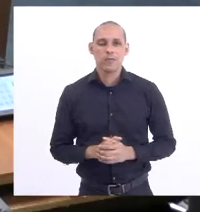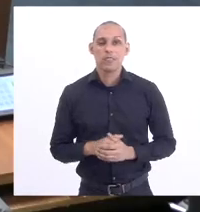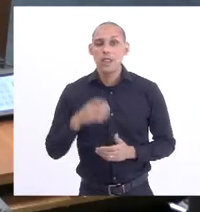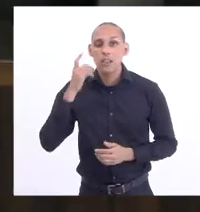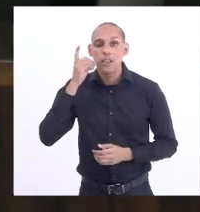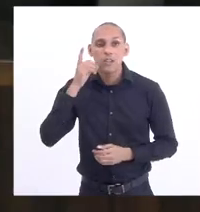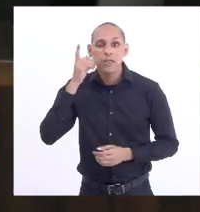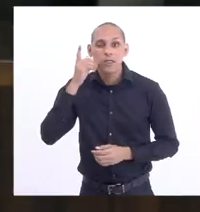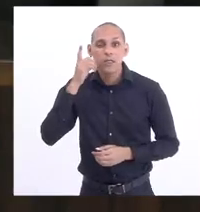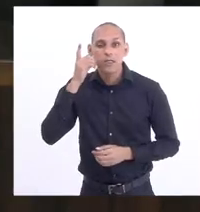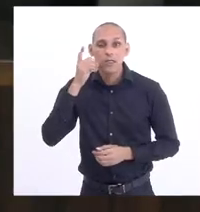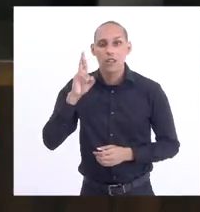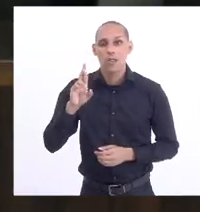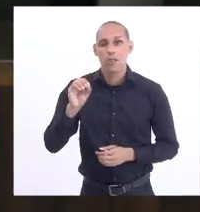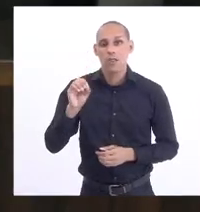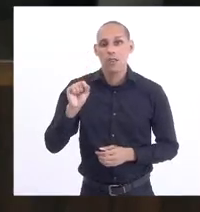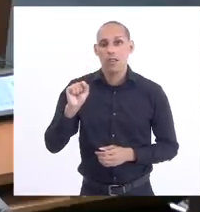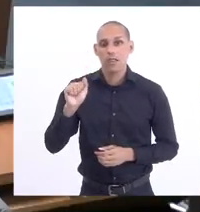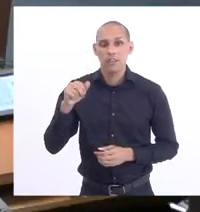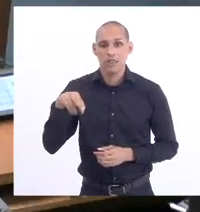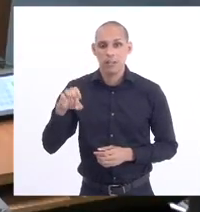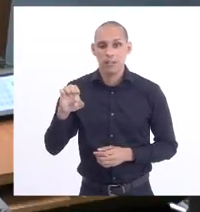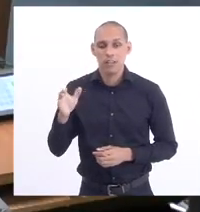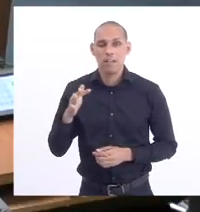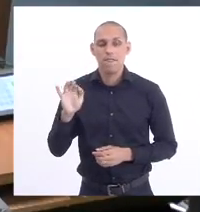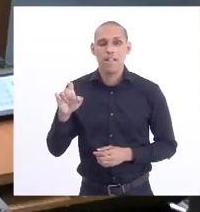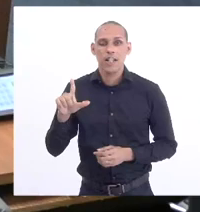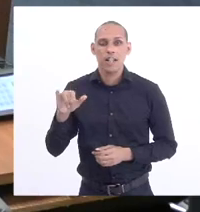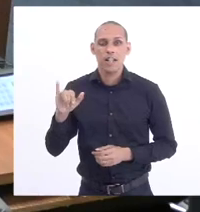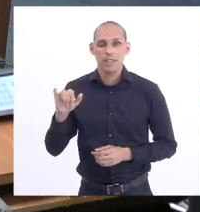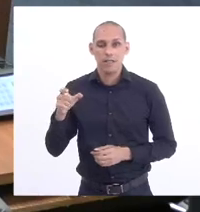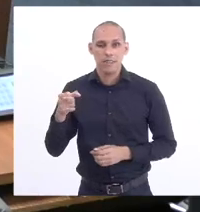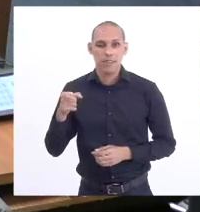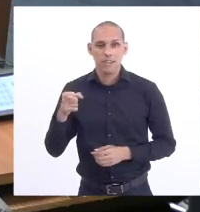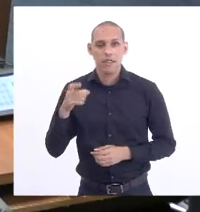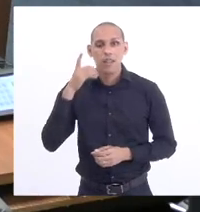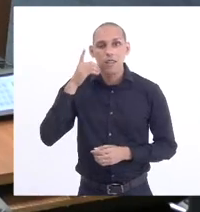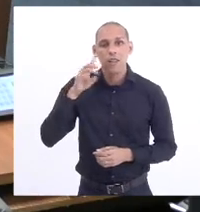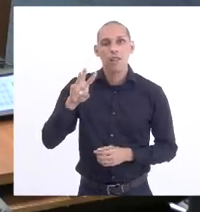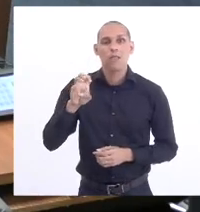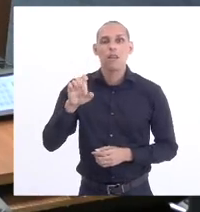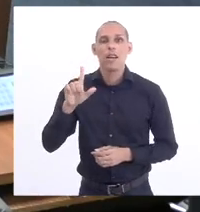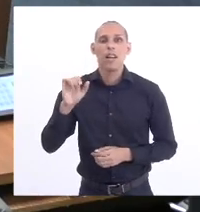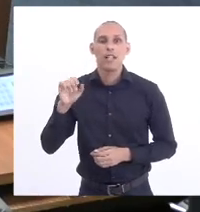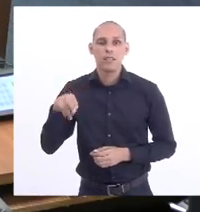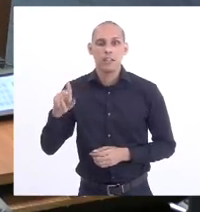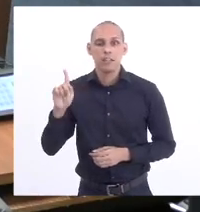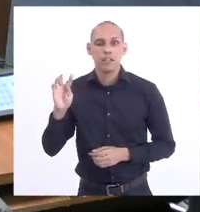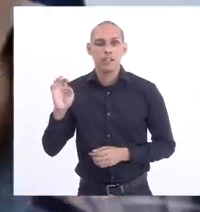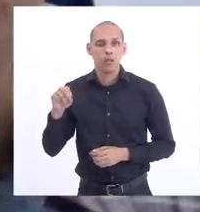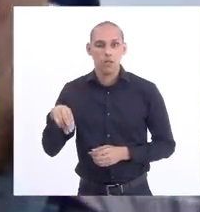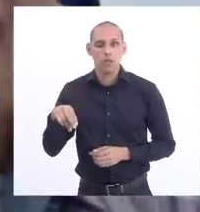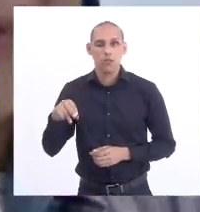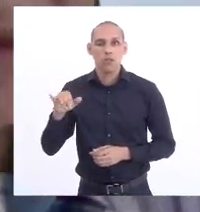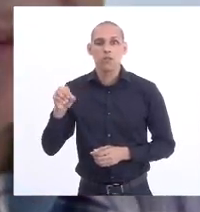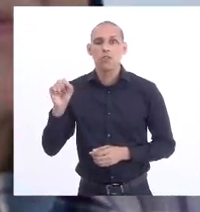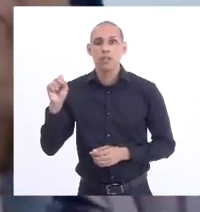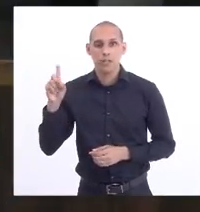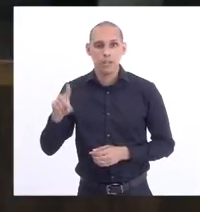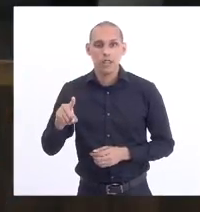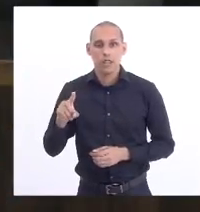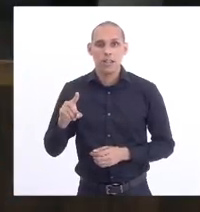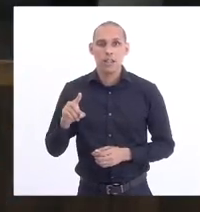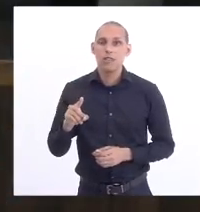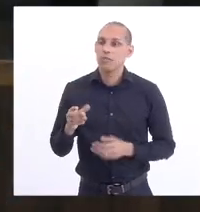Deputada Rosane Félix. Presidente. Deputada, deputado Wellington José. Questão de ordem, presidente, por favor.